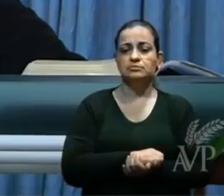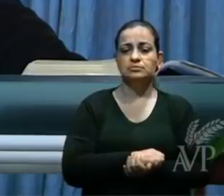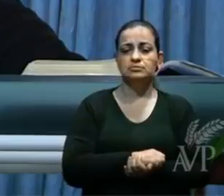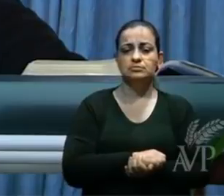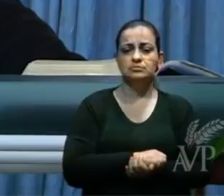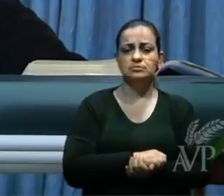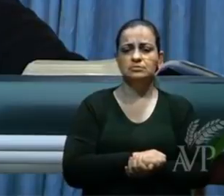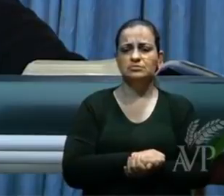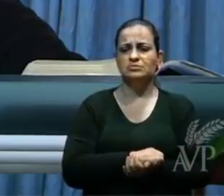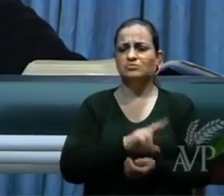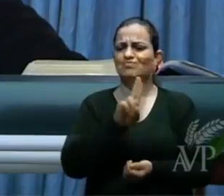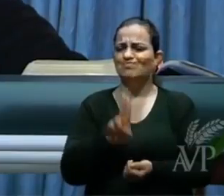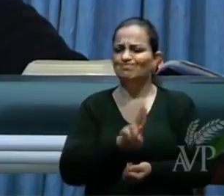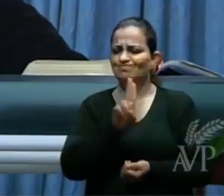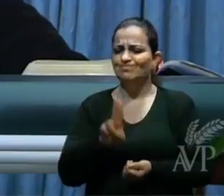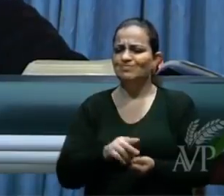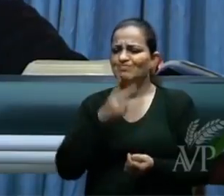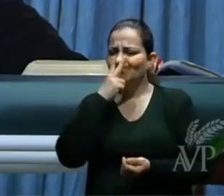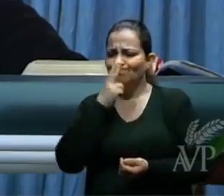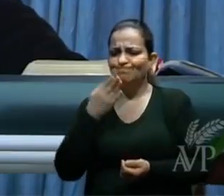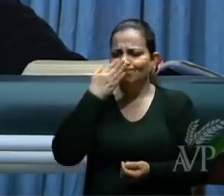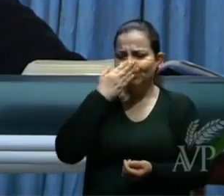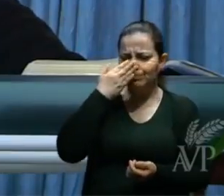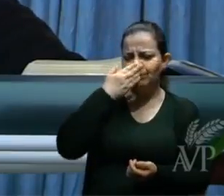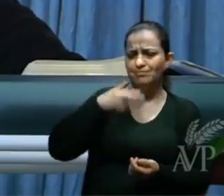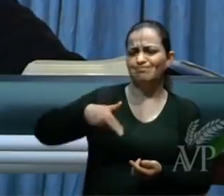vestir roupas de prostitutas